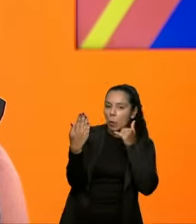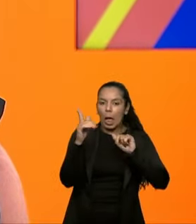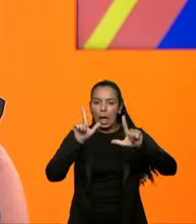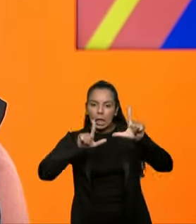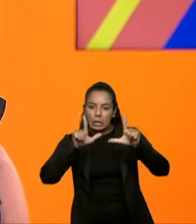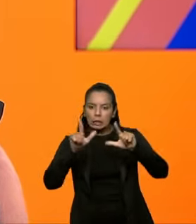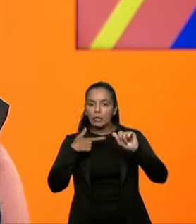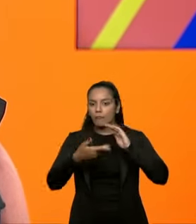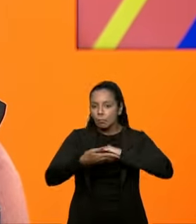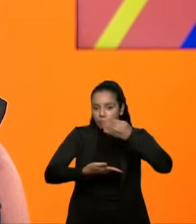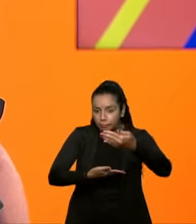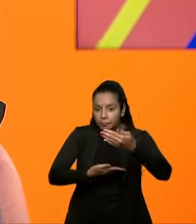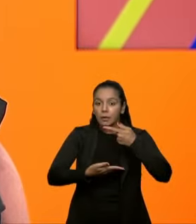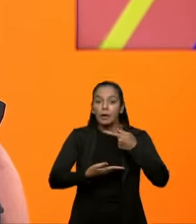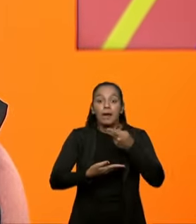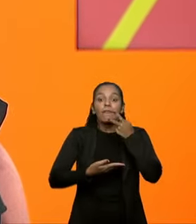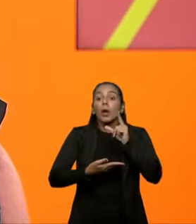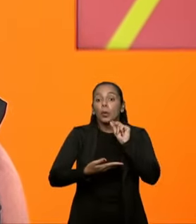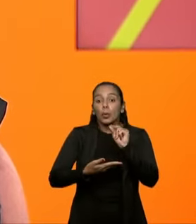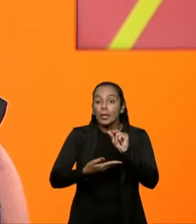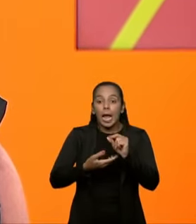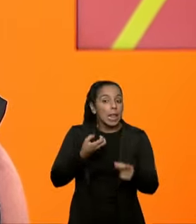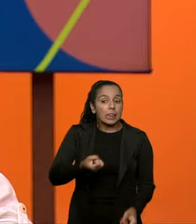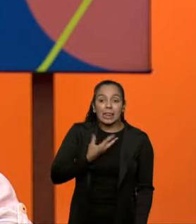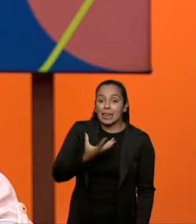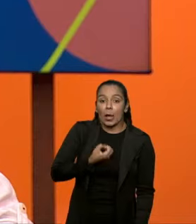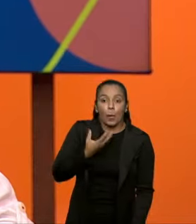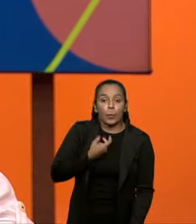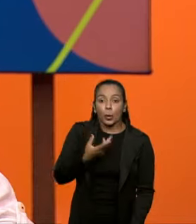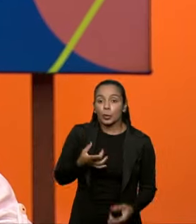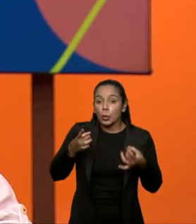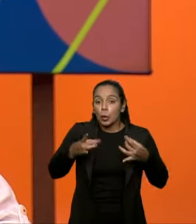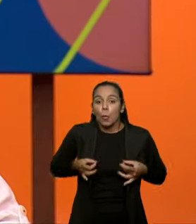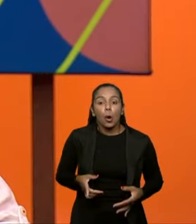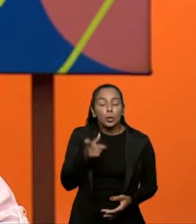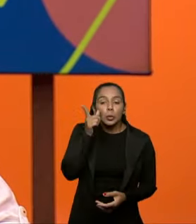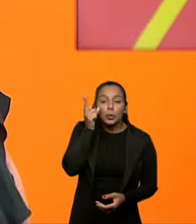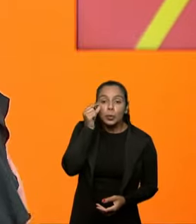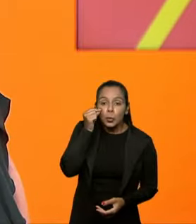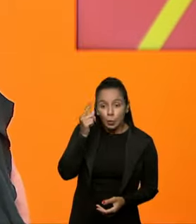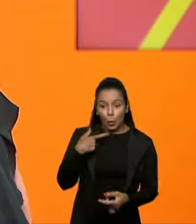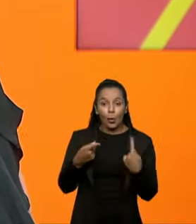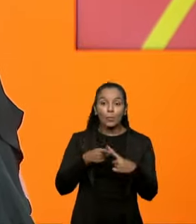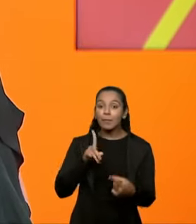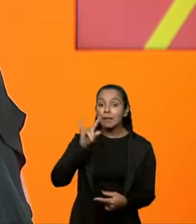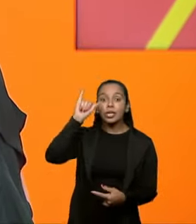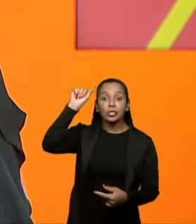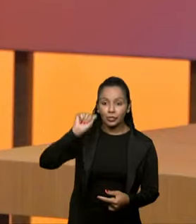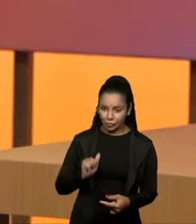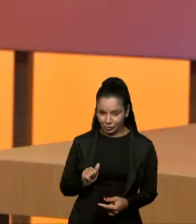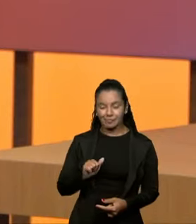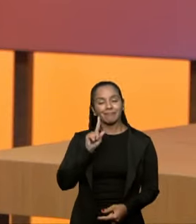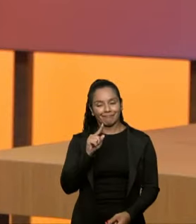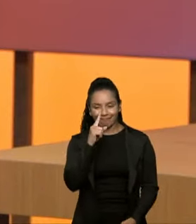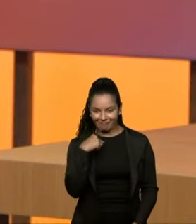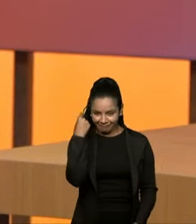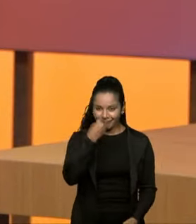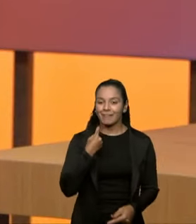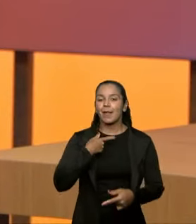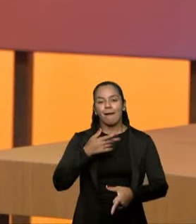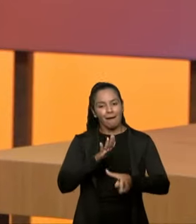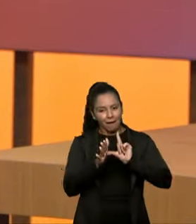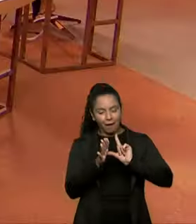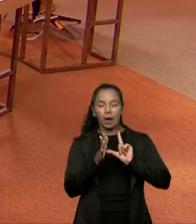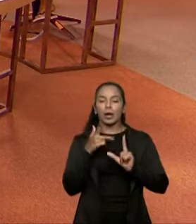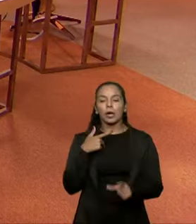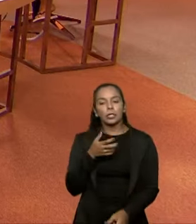produz melatonina, estamos de dia. Uhum. Então, que horas tem que desligar? Uma hora antes de deitar, cadê você